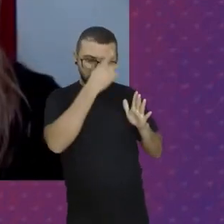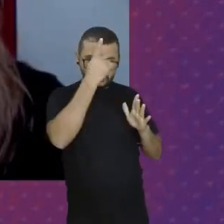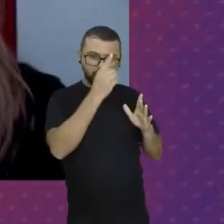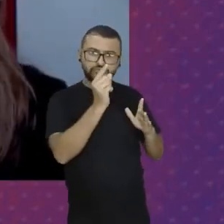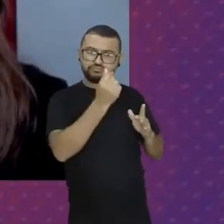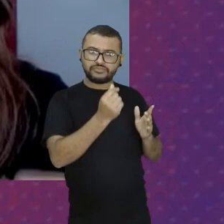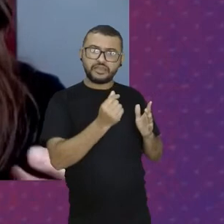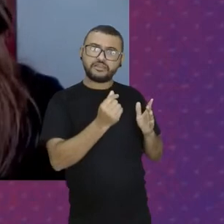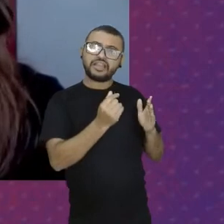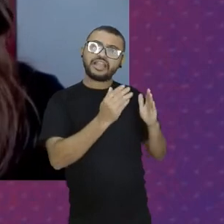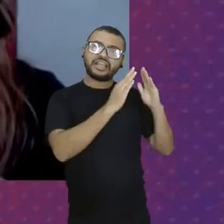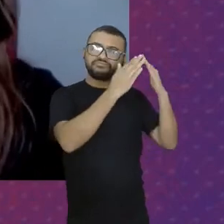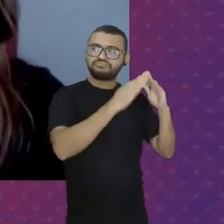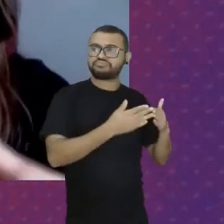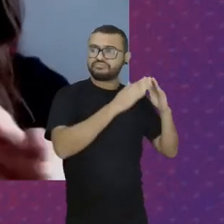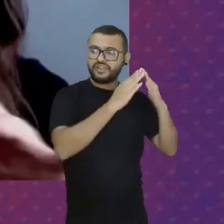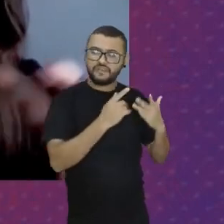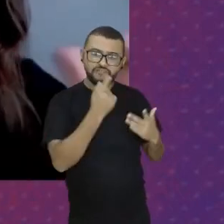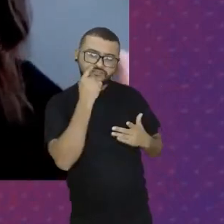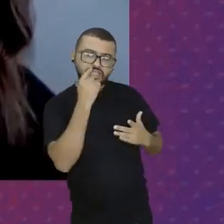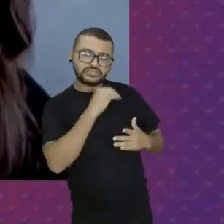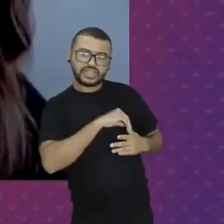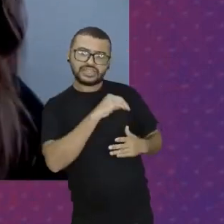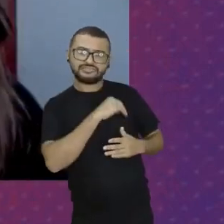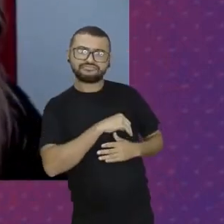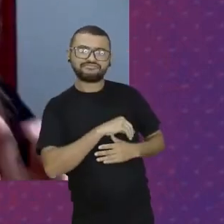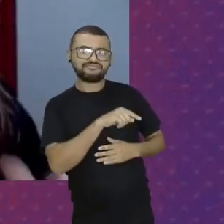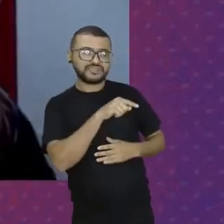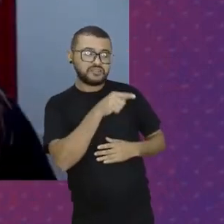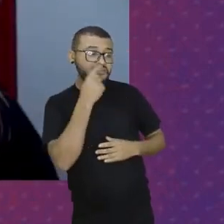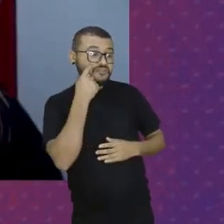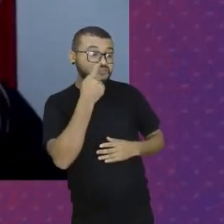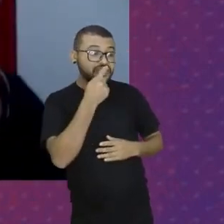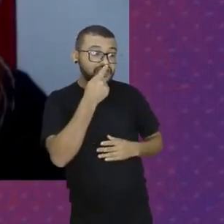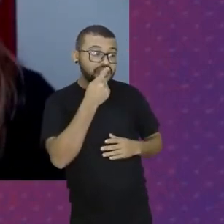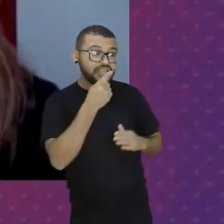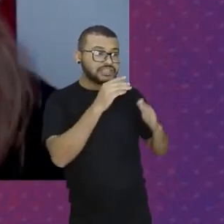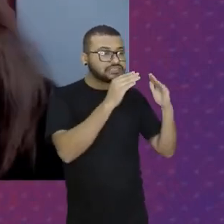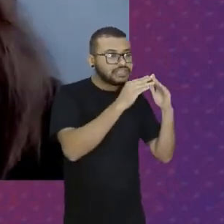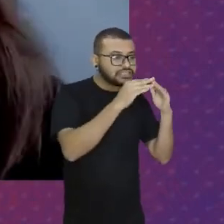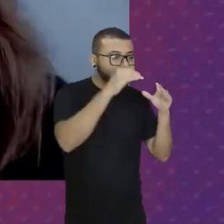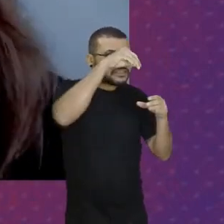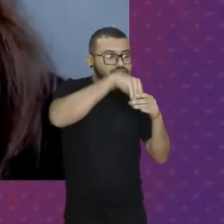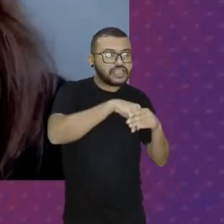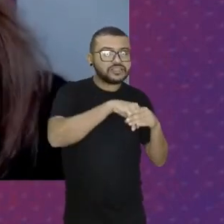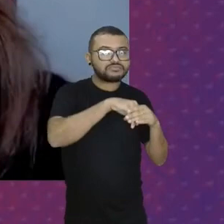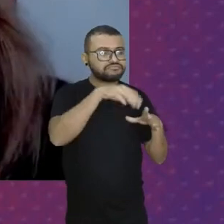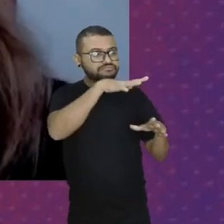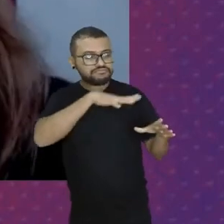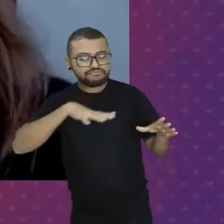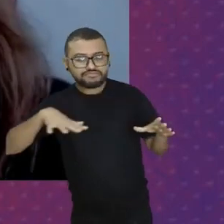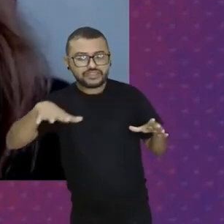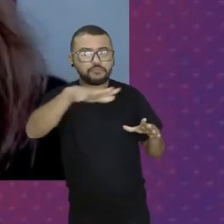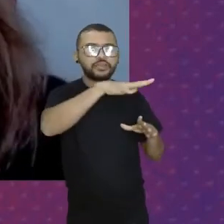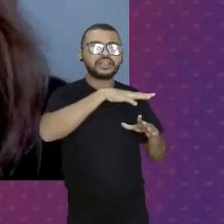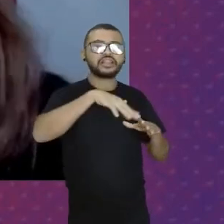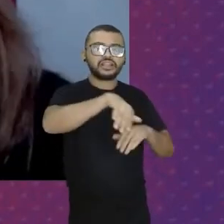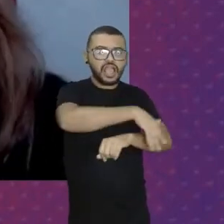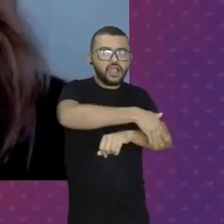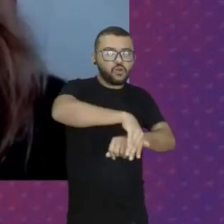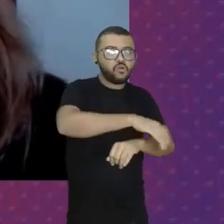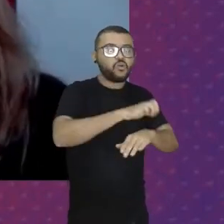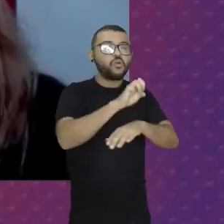nas periferias, a gente vê que não basta só a gente olhar para dentro das casas, a gente vê que na ausência do Estado,